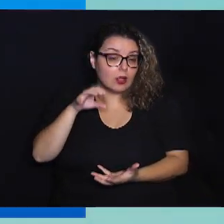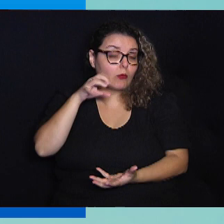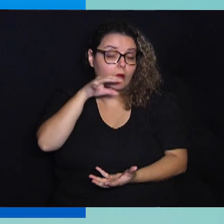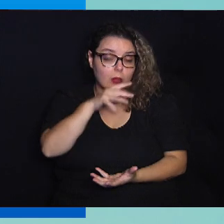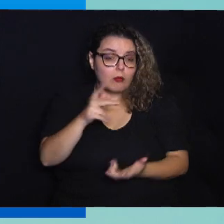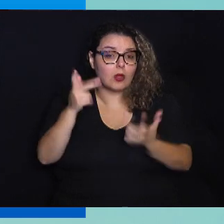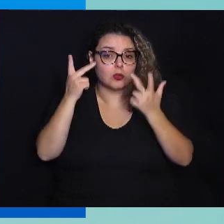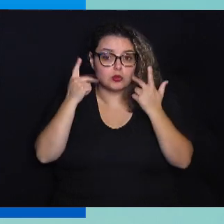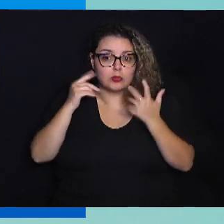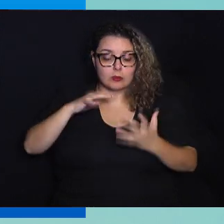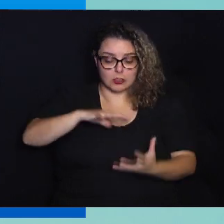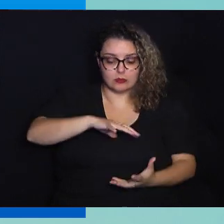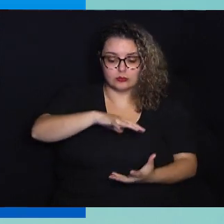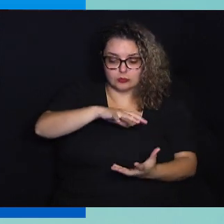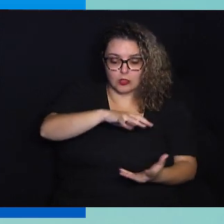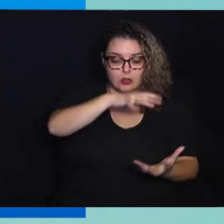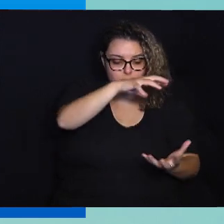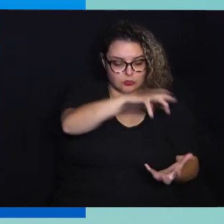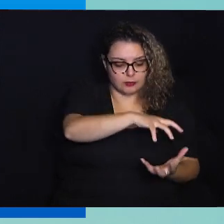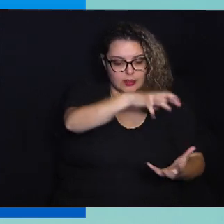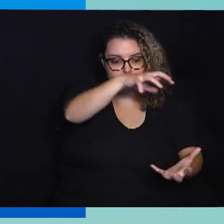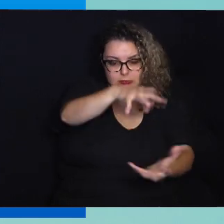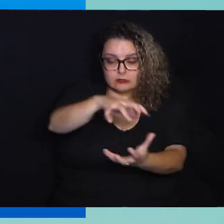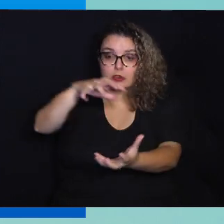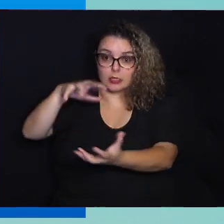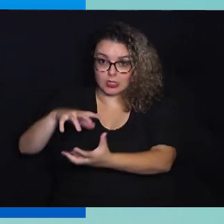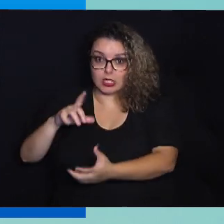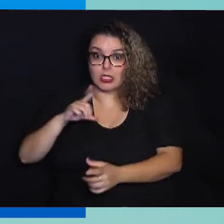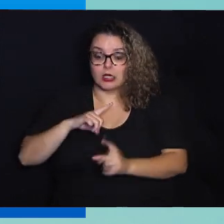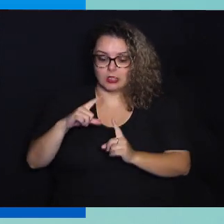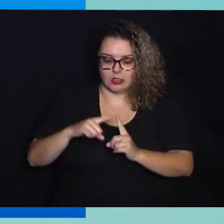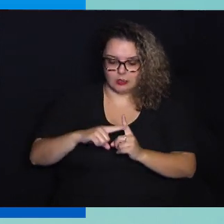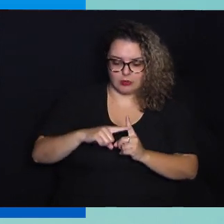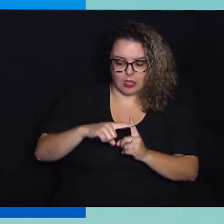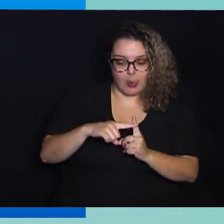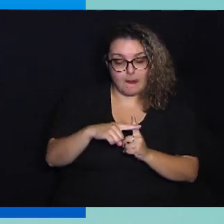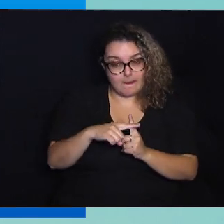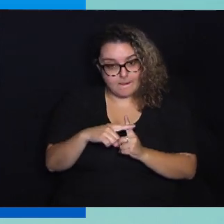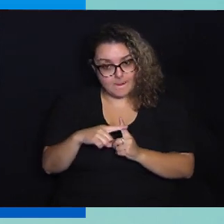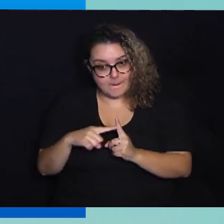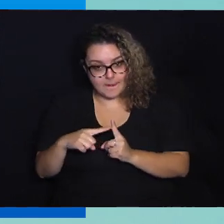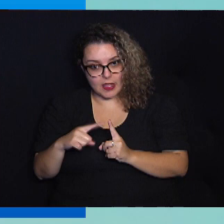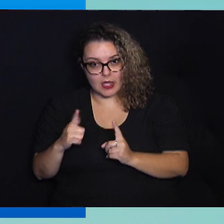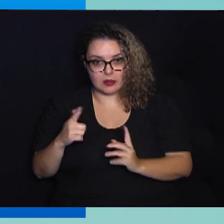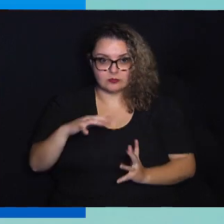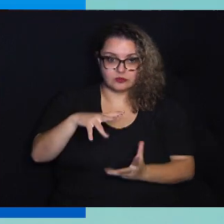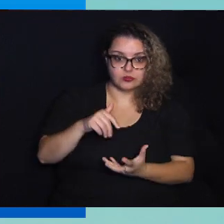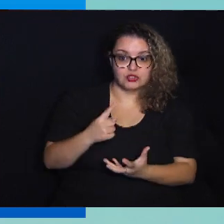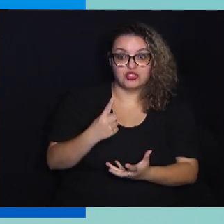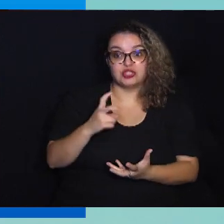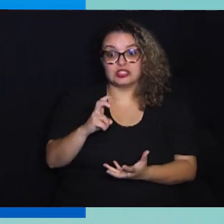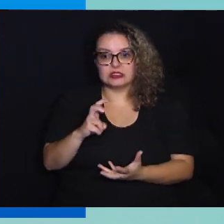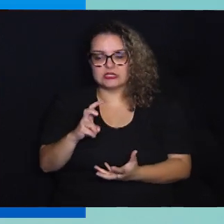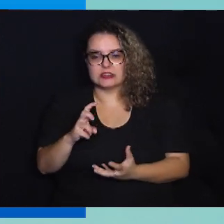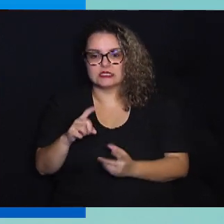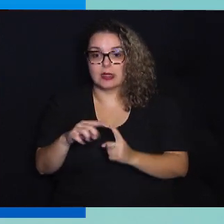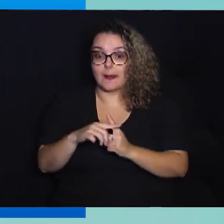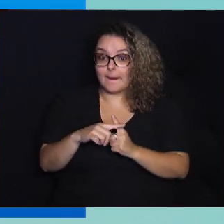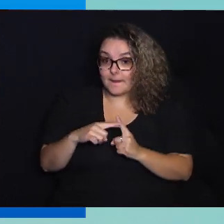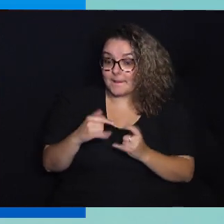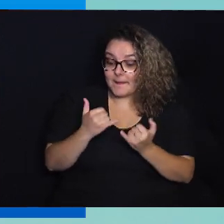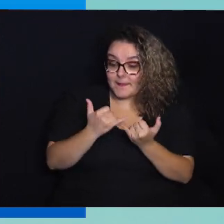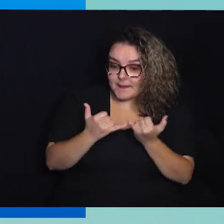o aquecimento natural do planeta. Isso faz com que nós tenhamos a temperatura média global em torno de 15